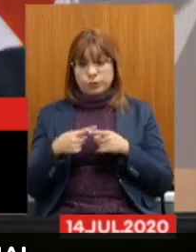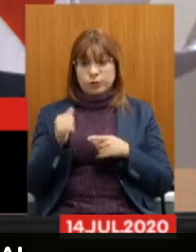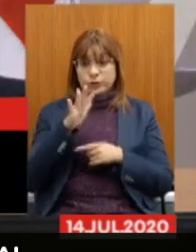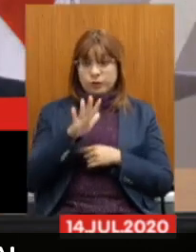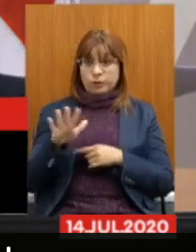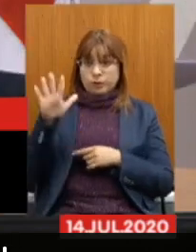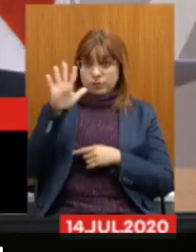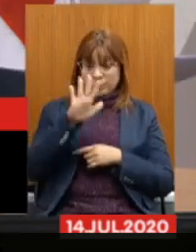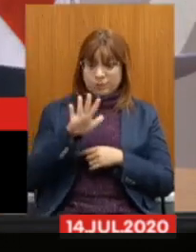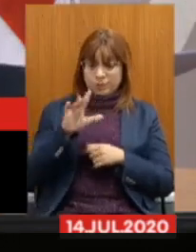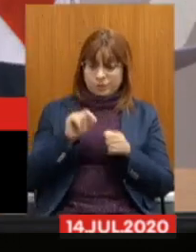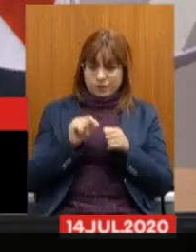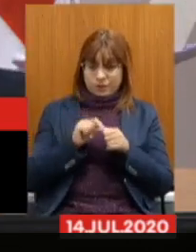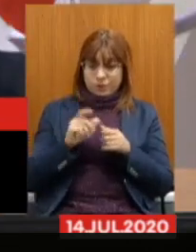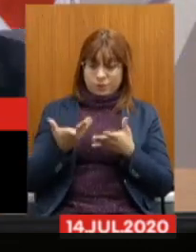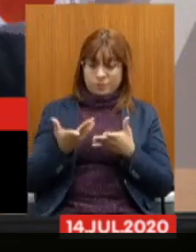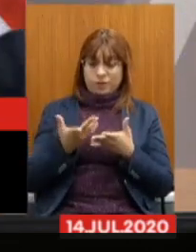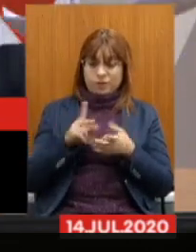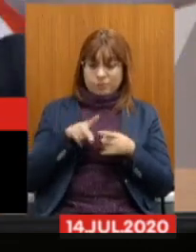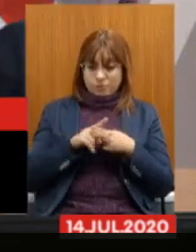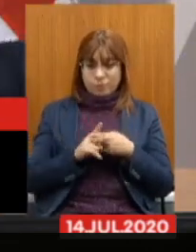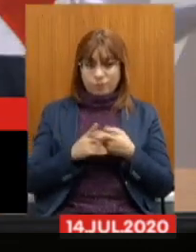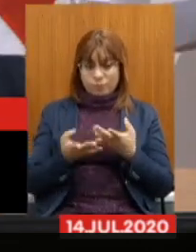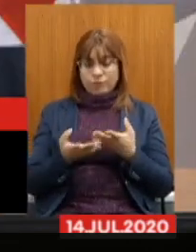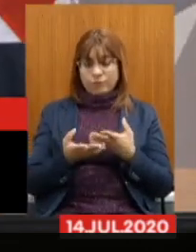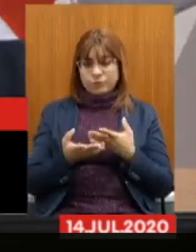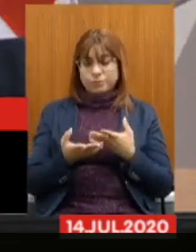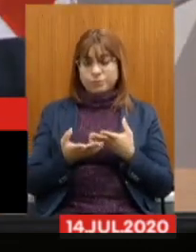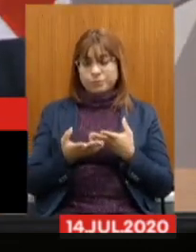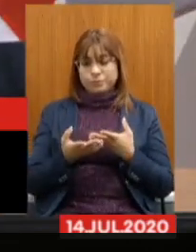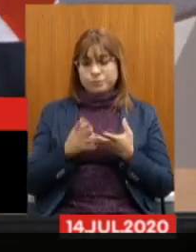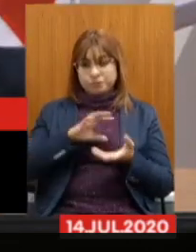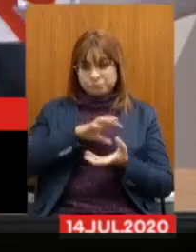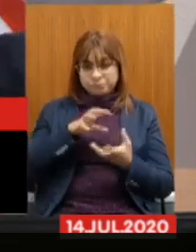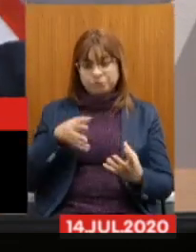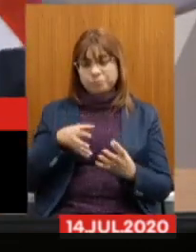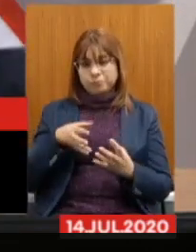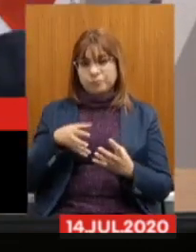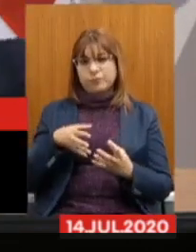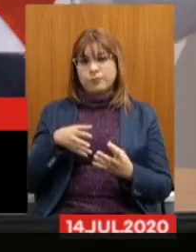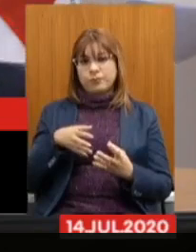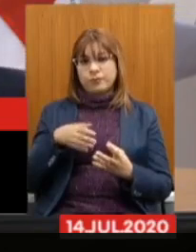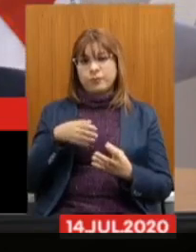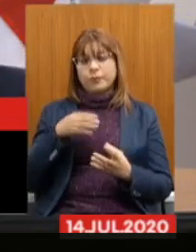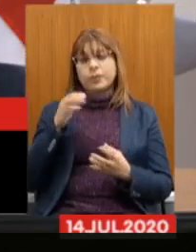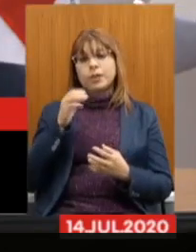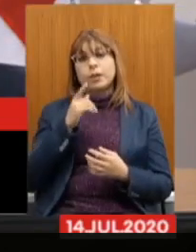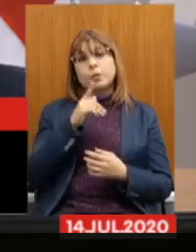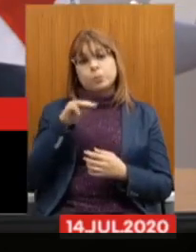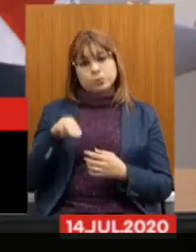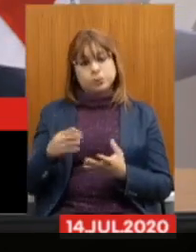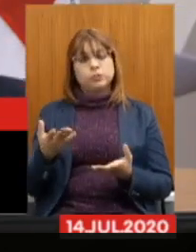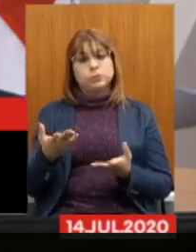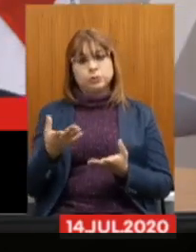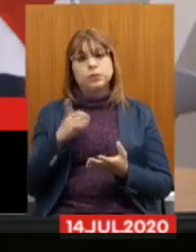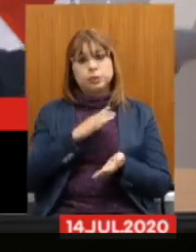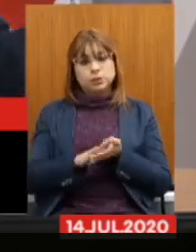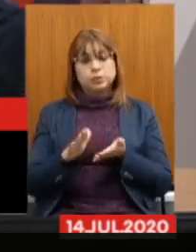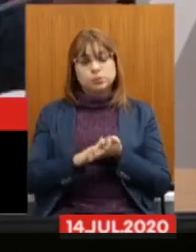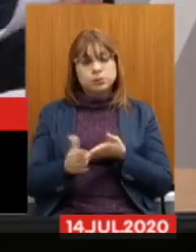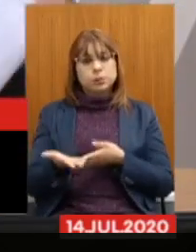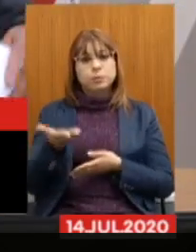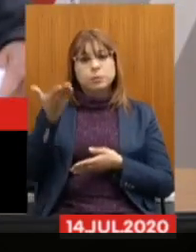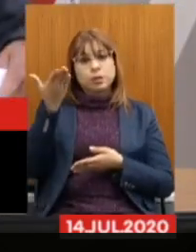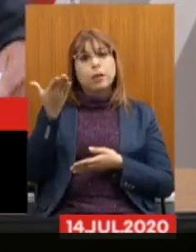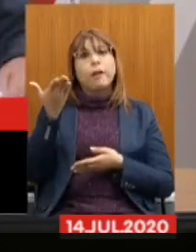para os militares, eles, na aposentadoria, vão dar mais despesa. E isso vai